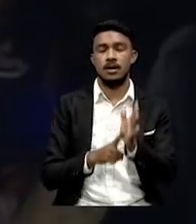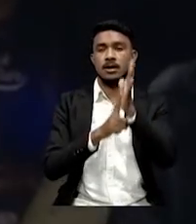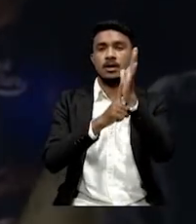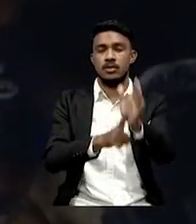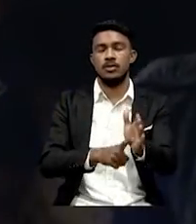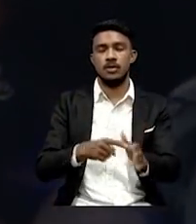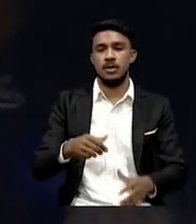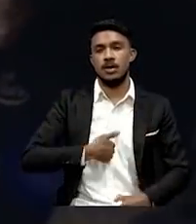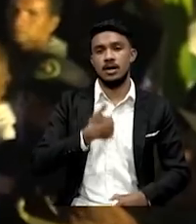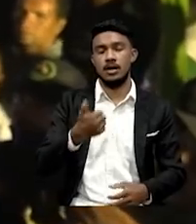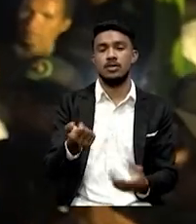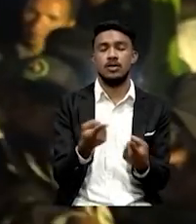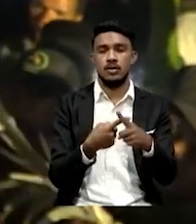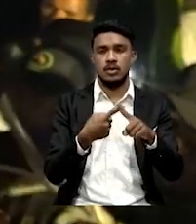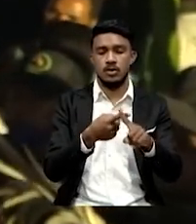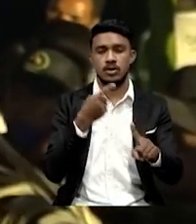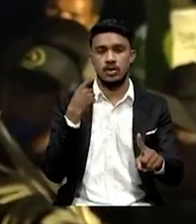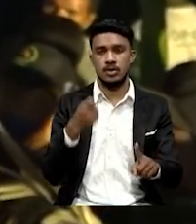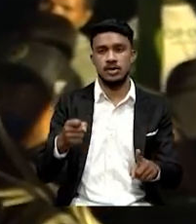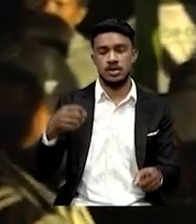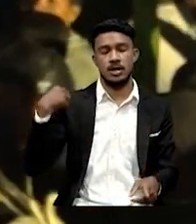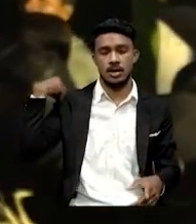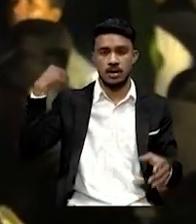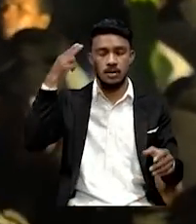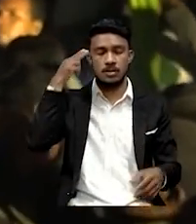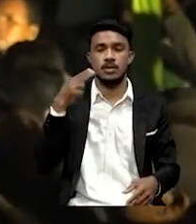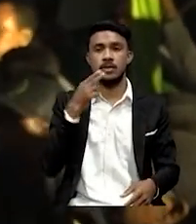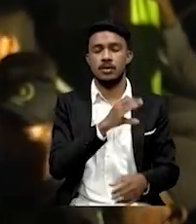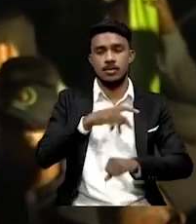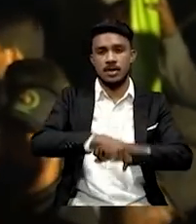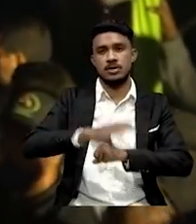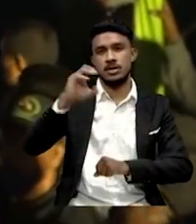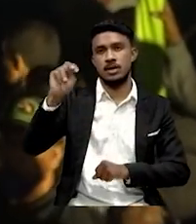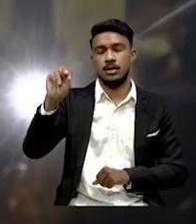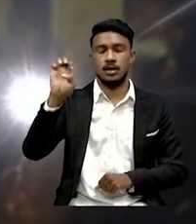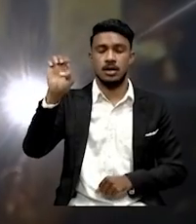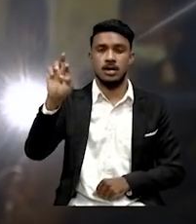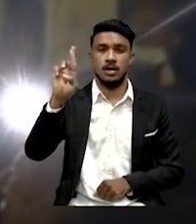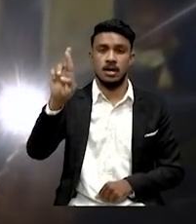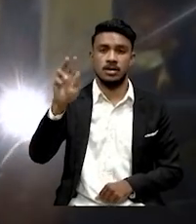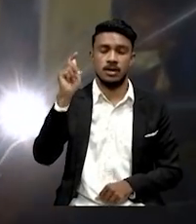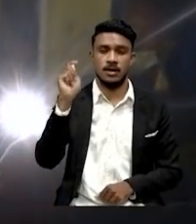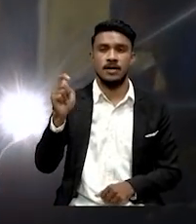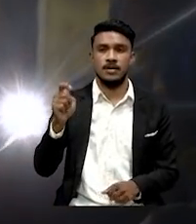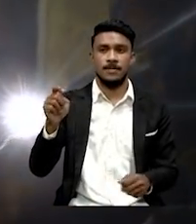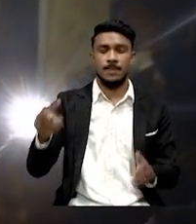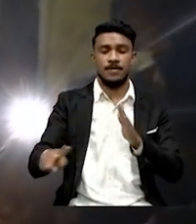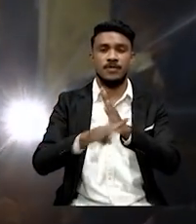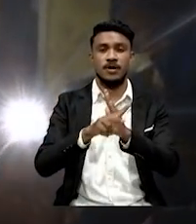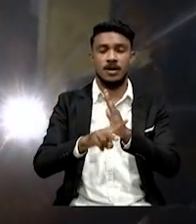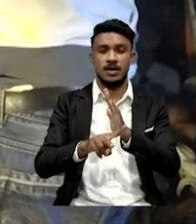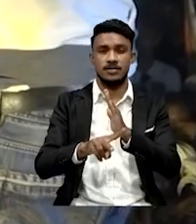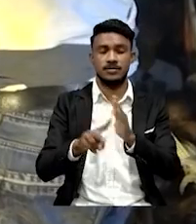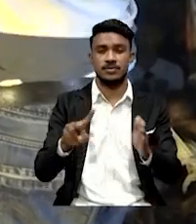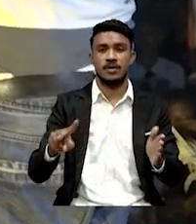imparcialidade, jode husi candidato José Ramos Horta no partido CNT, viola regra estadunian. Por ser dia 7 de